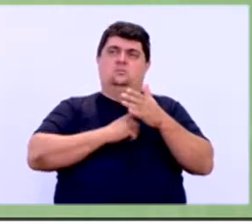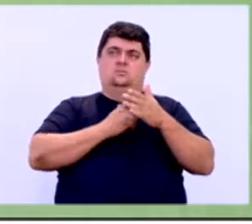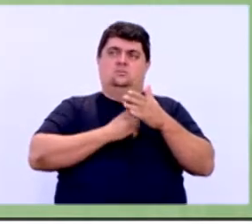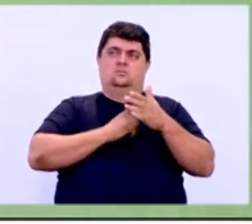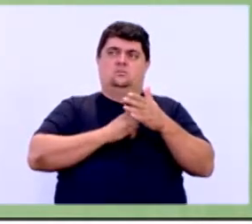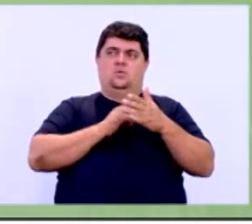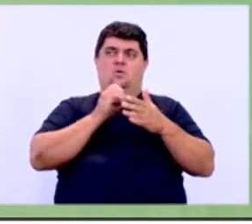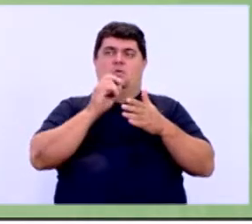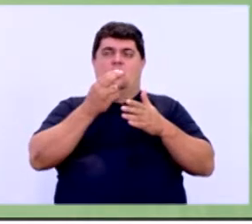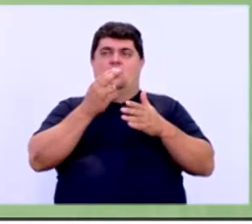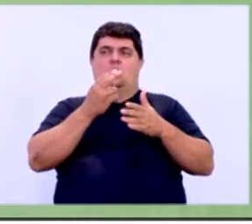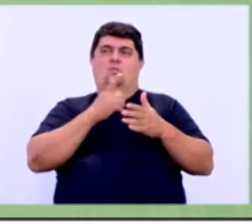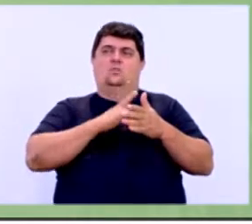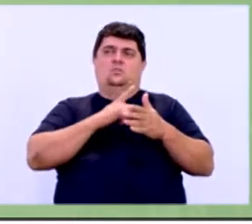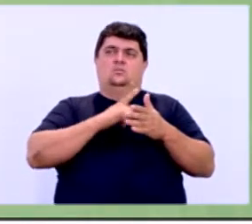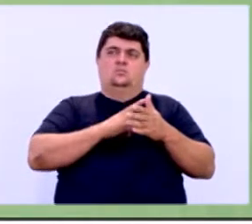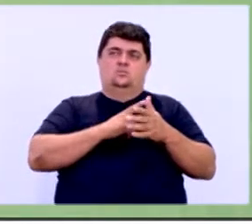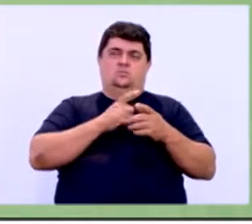ou quando ela